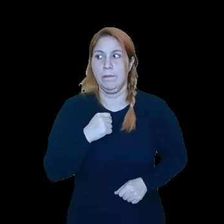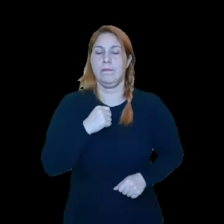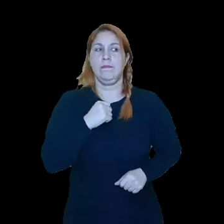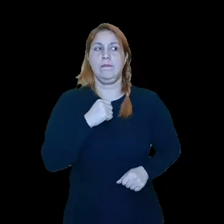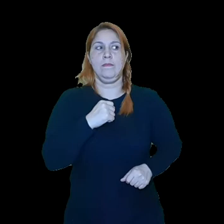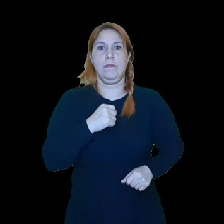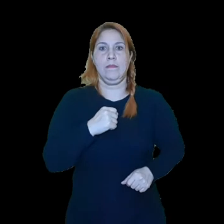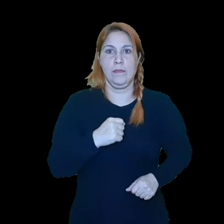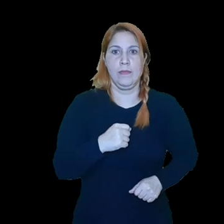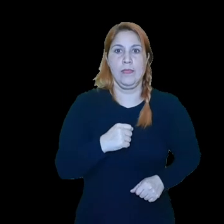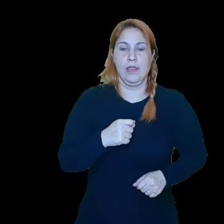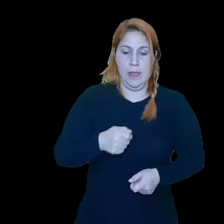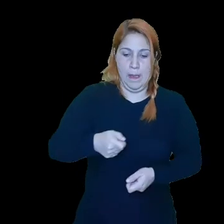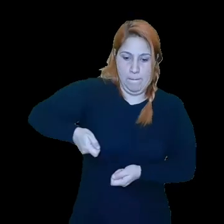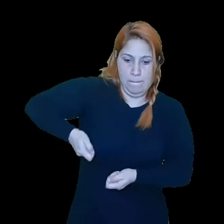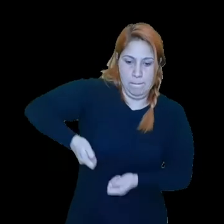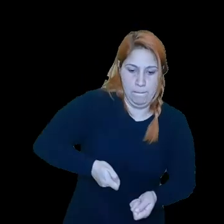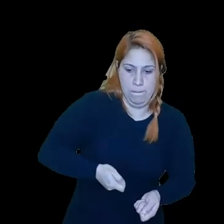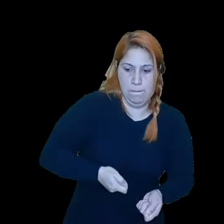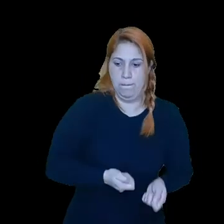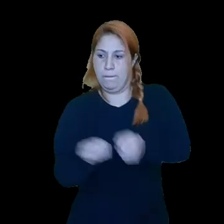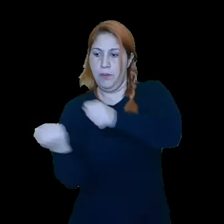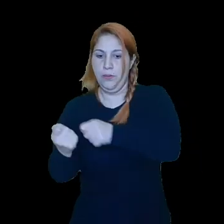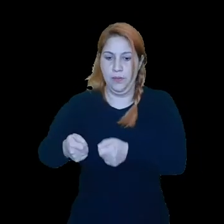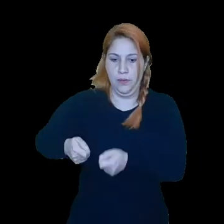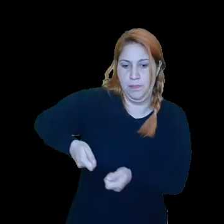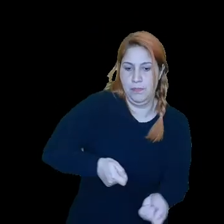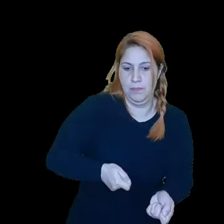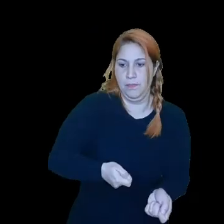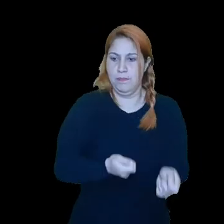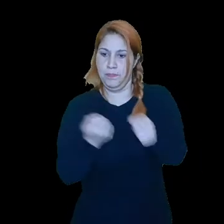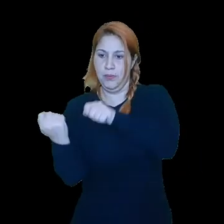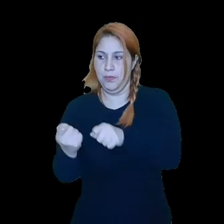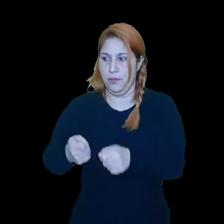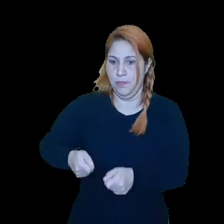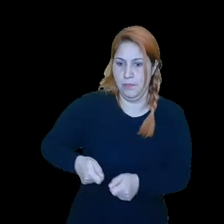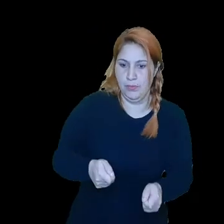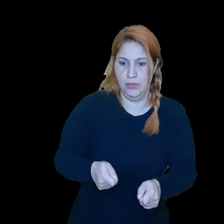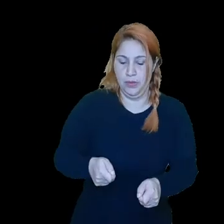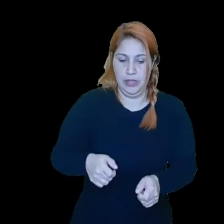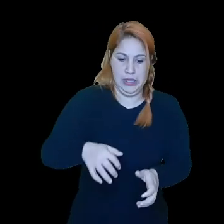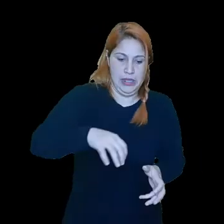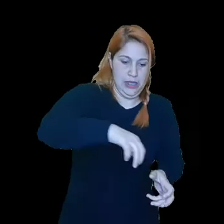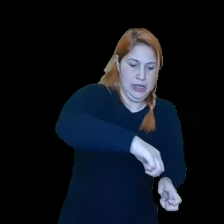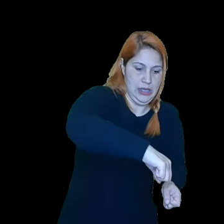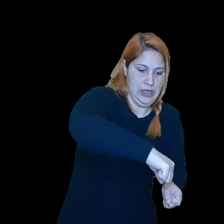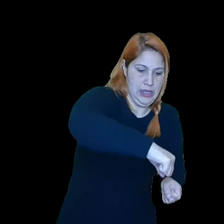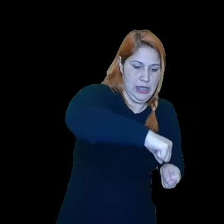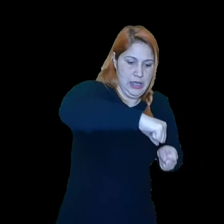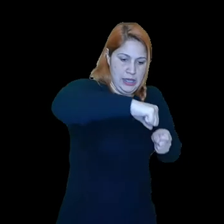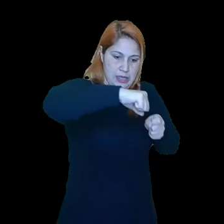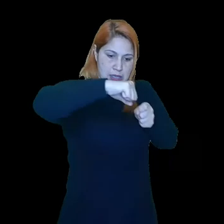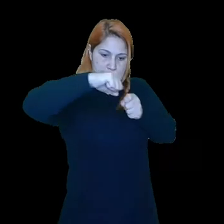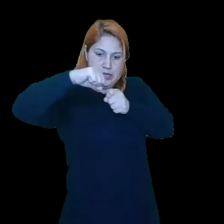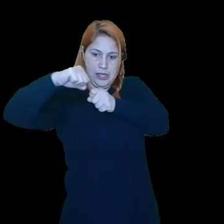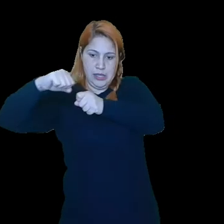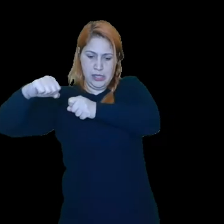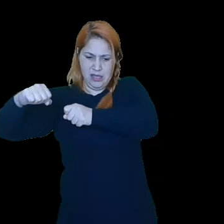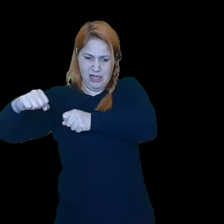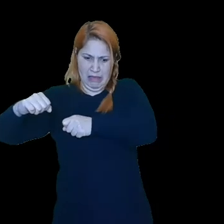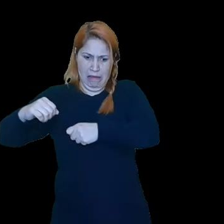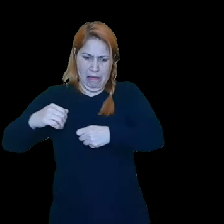cobria o caixão, levantou a tampa e ali estava o pavoroso semblante do